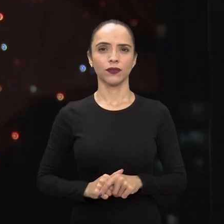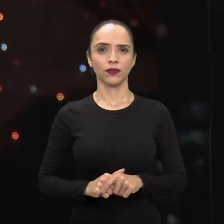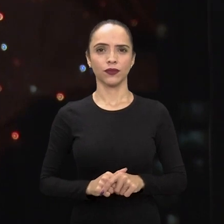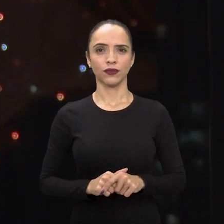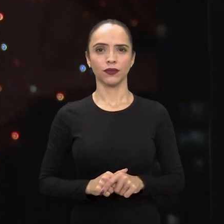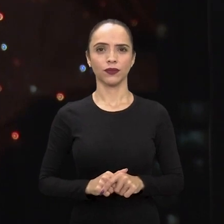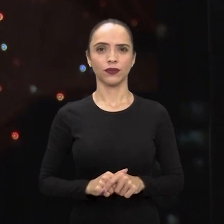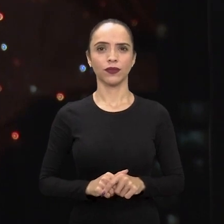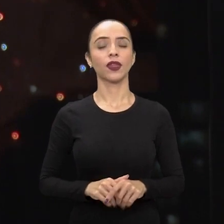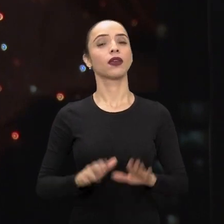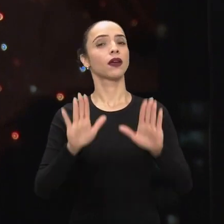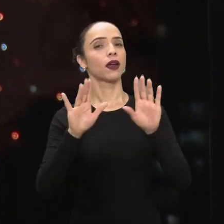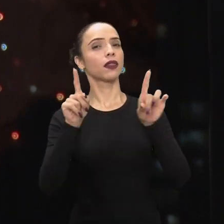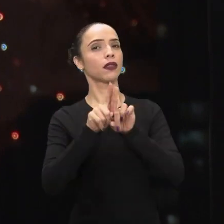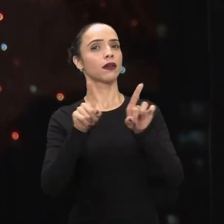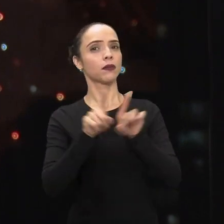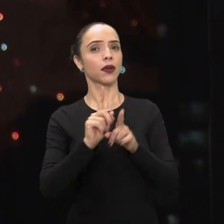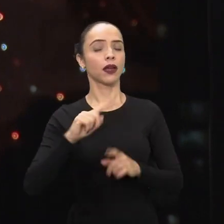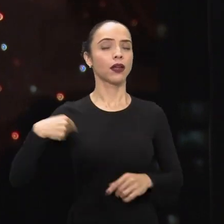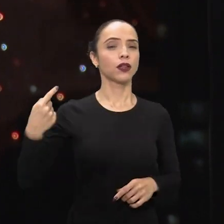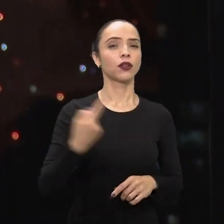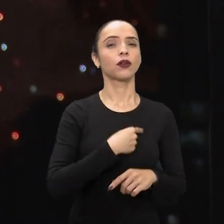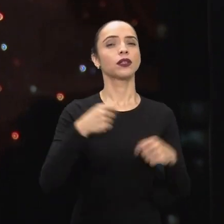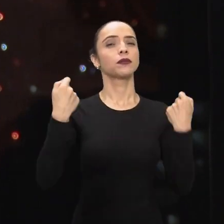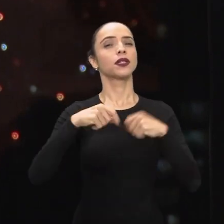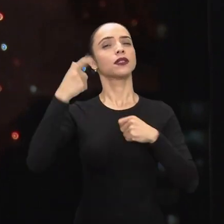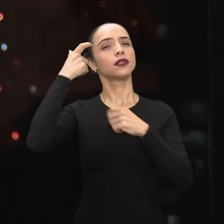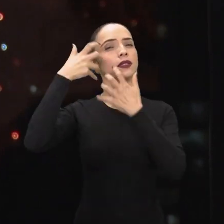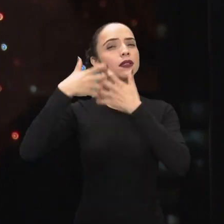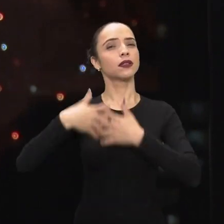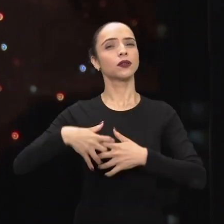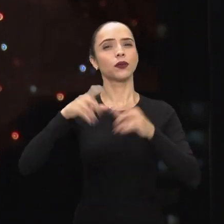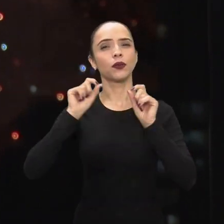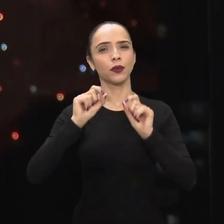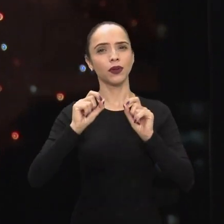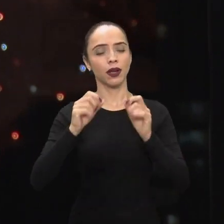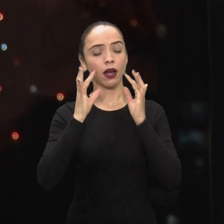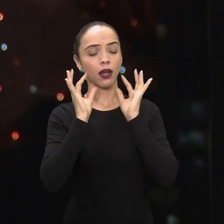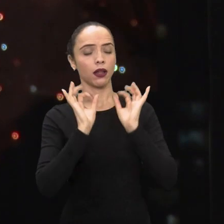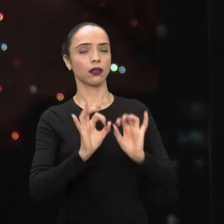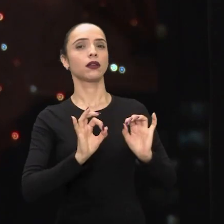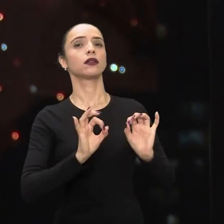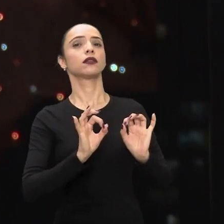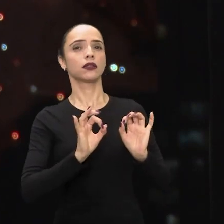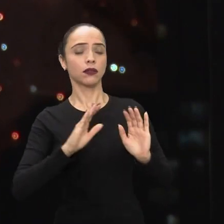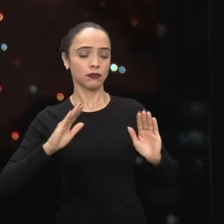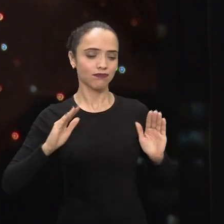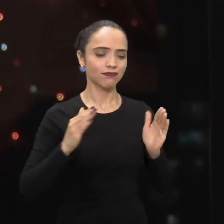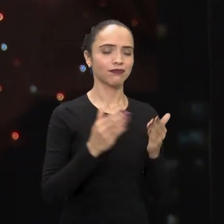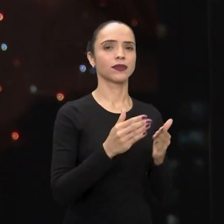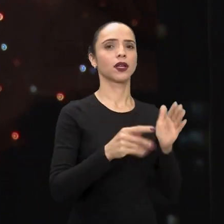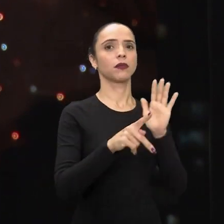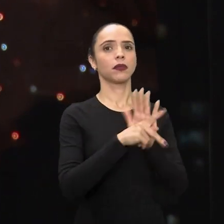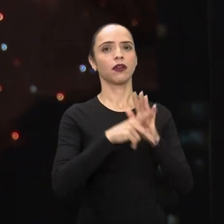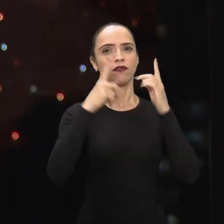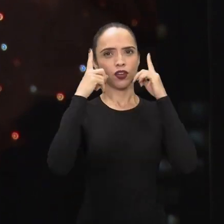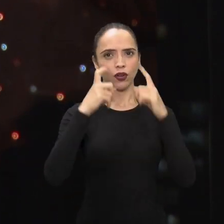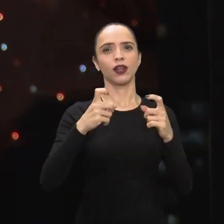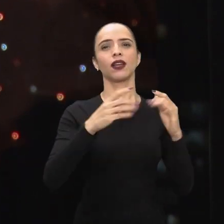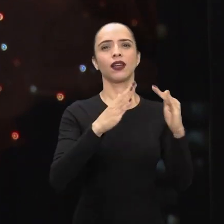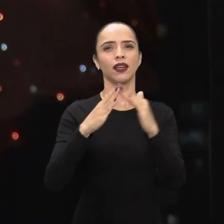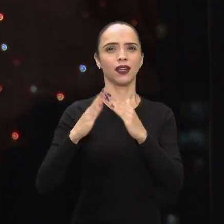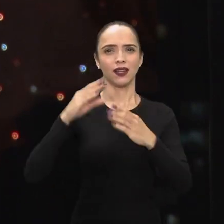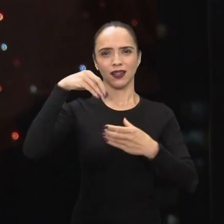por outro lado também é necessário é uma tensão voltada para essa violência doméstica